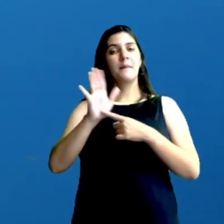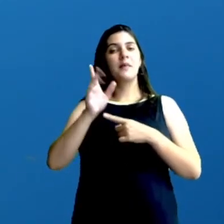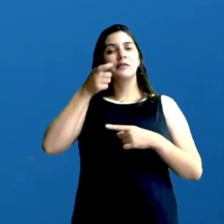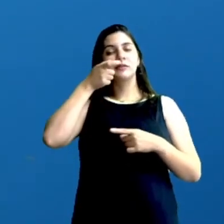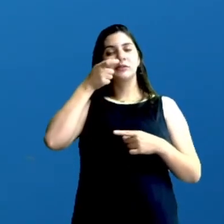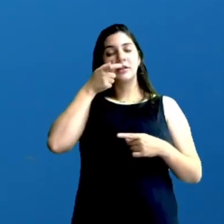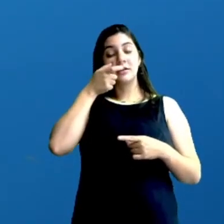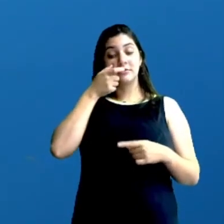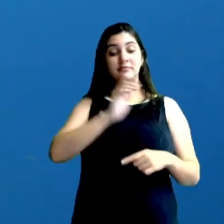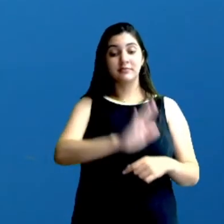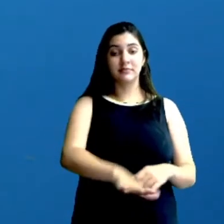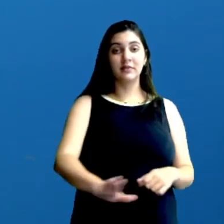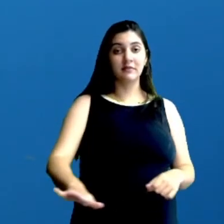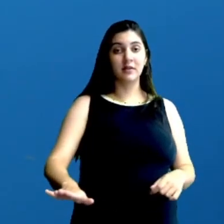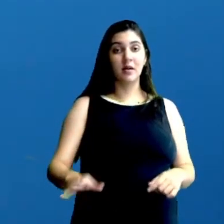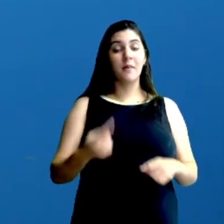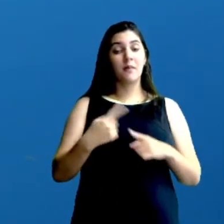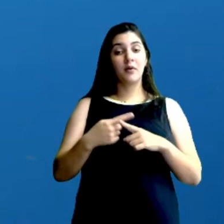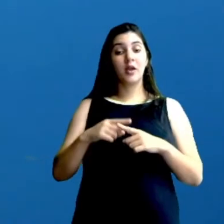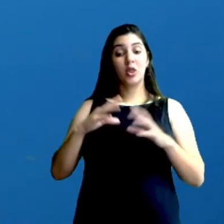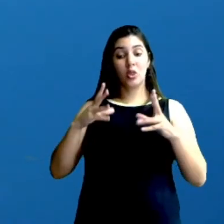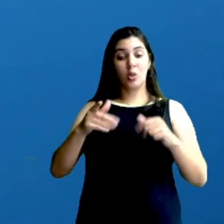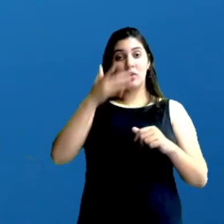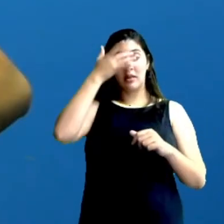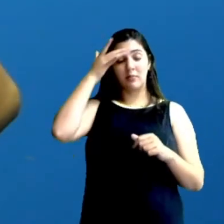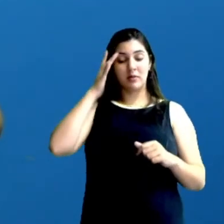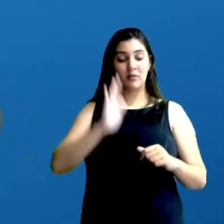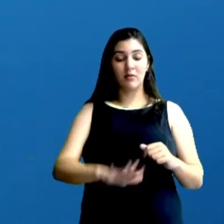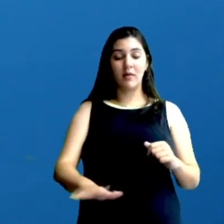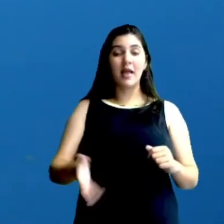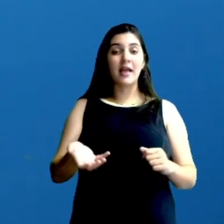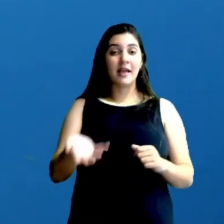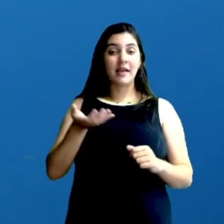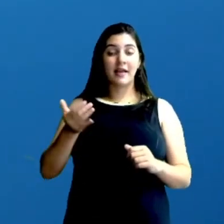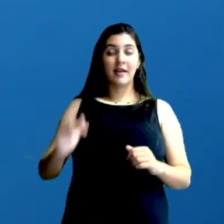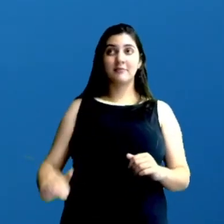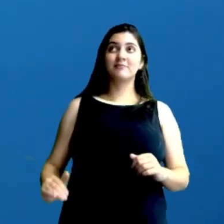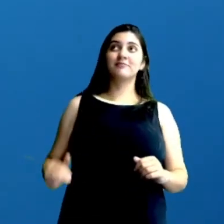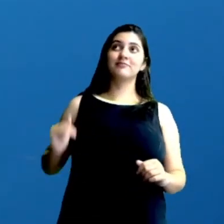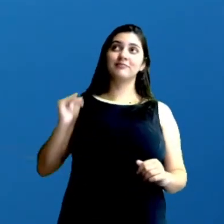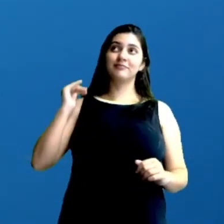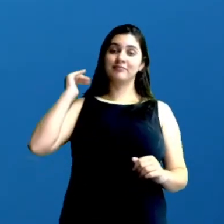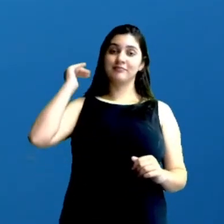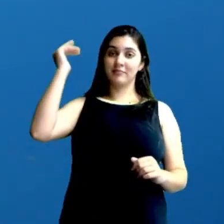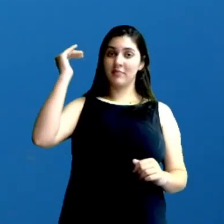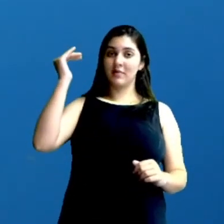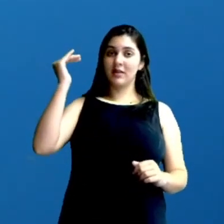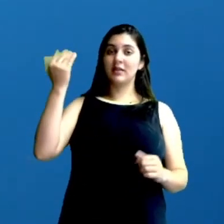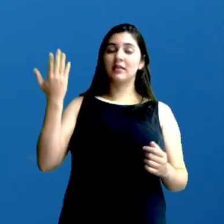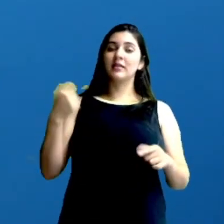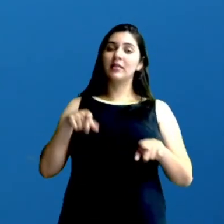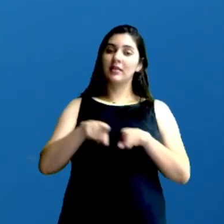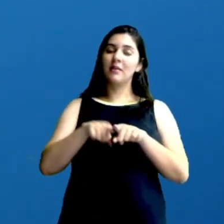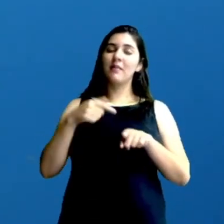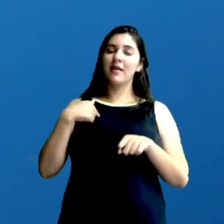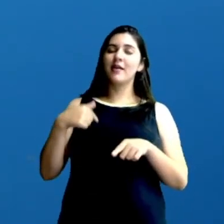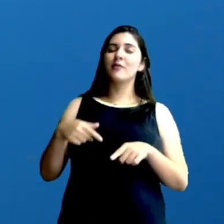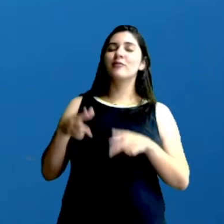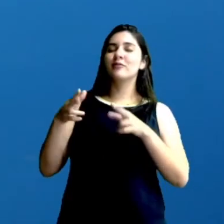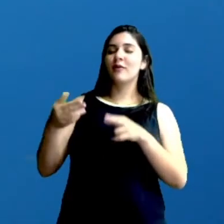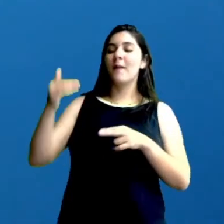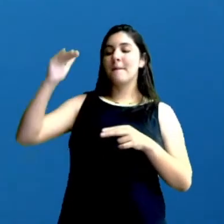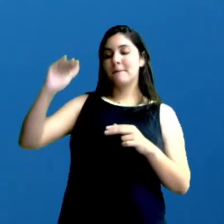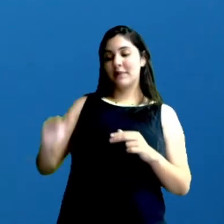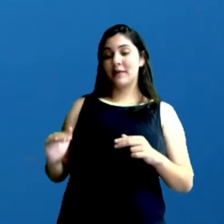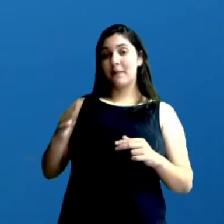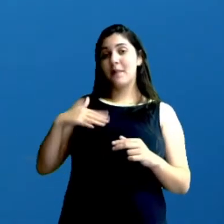bem interessante da infância né que é todo mundo que é pequenininho quer ser grande olha para isso também gente eu sou só pequenininha